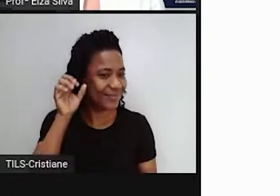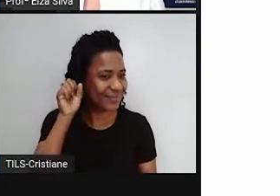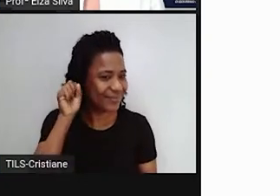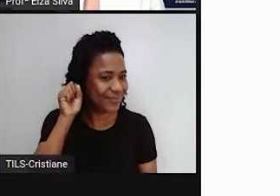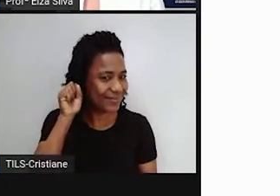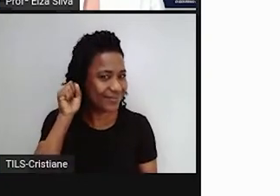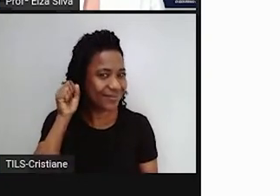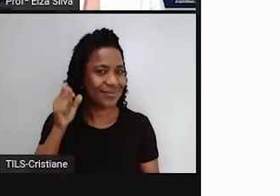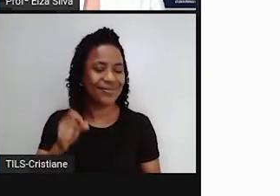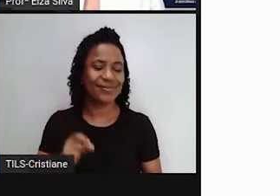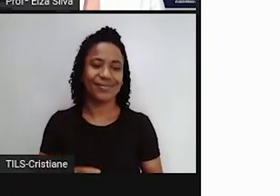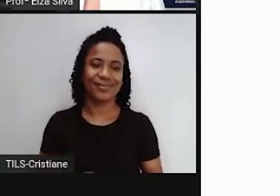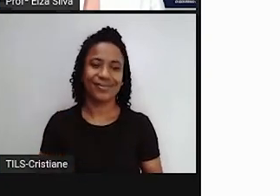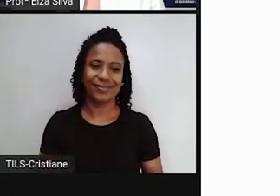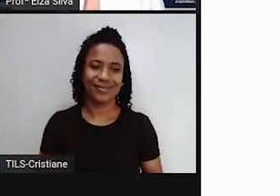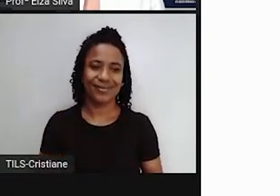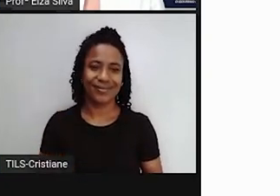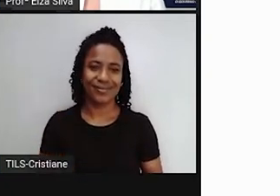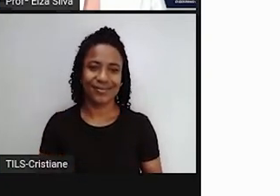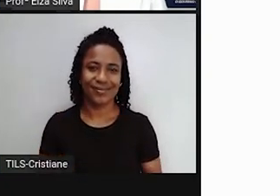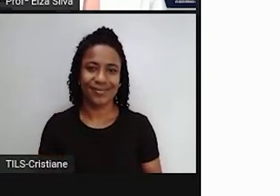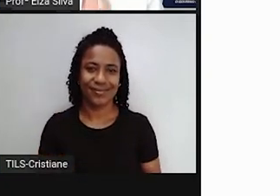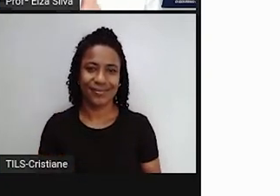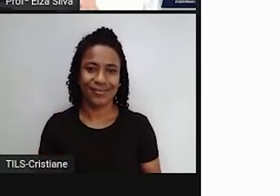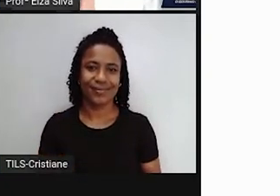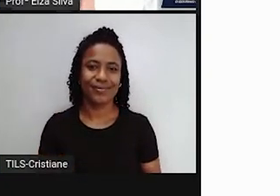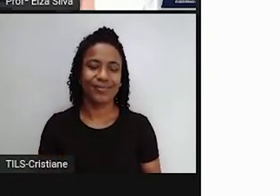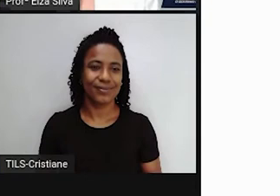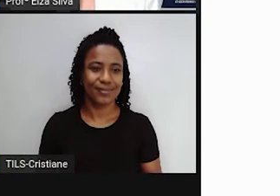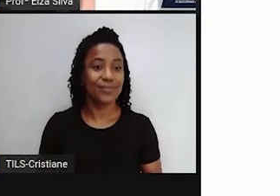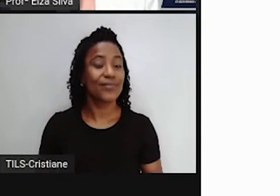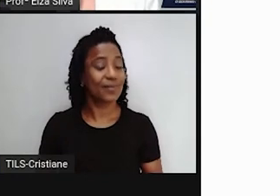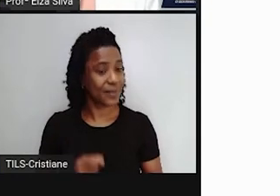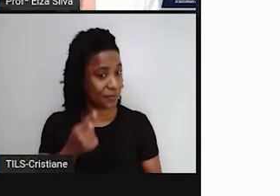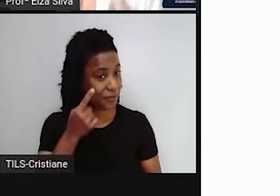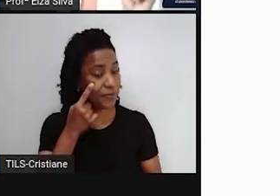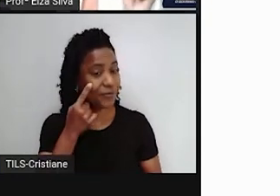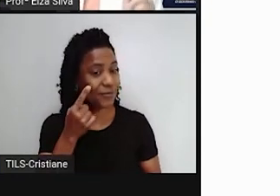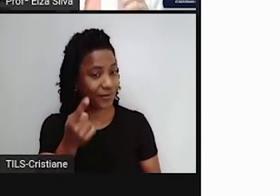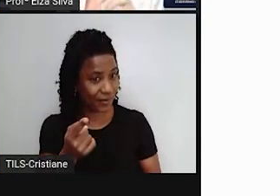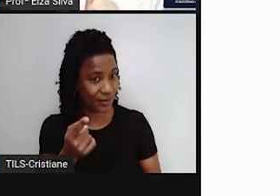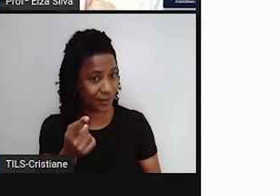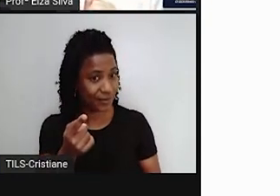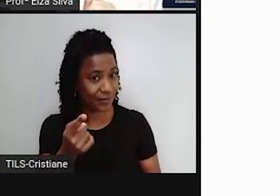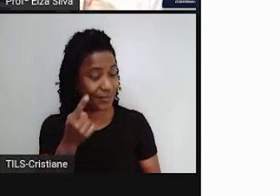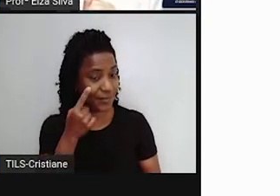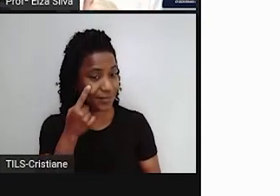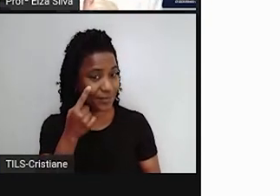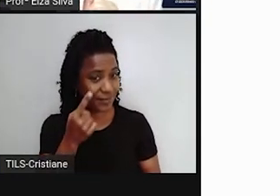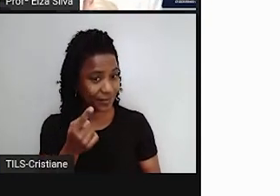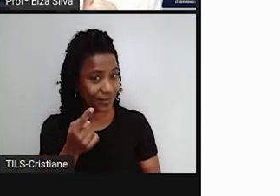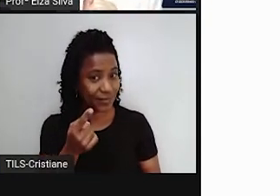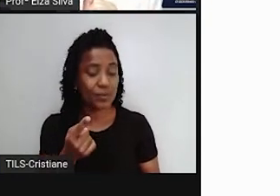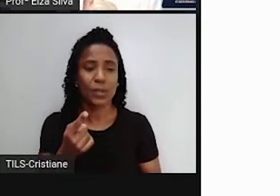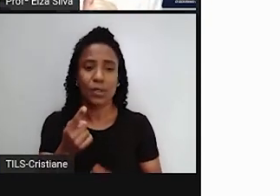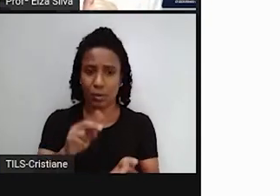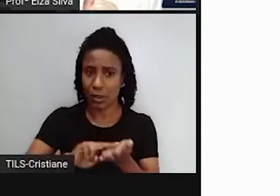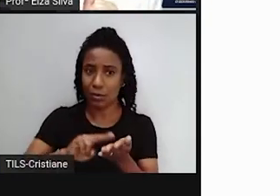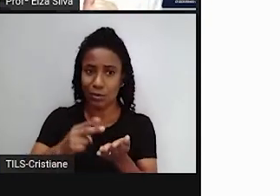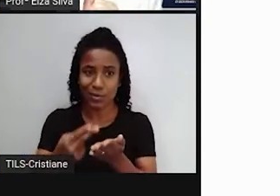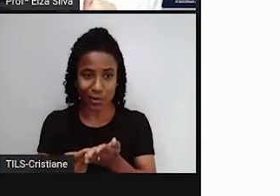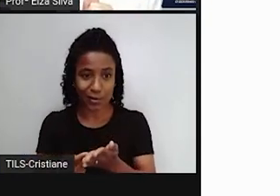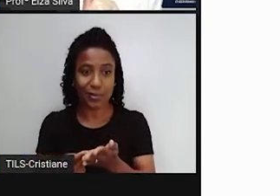little, the birds build its nest. Neste caso, observem a tradução. Aos poucos,